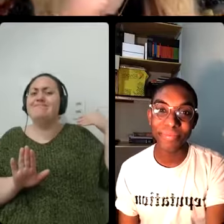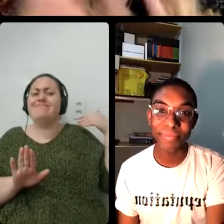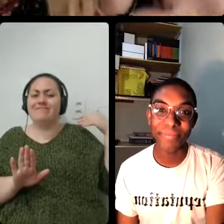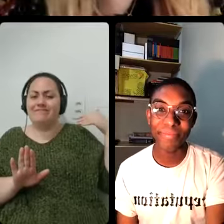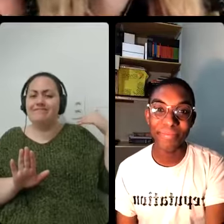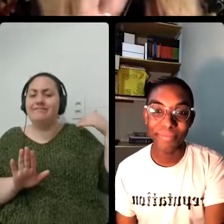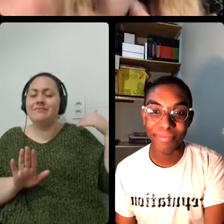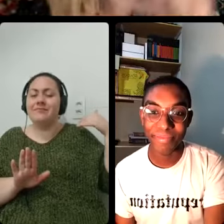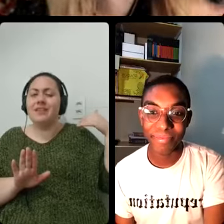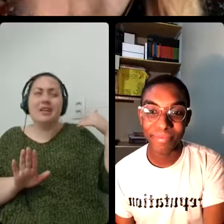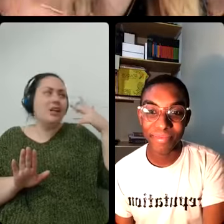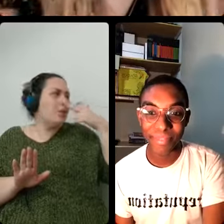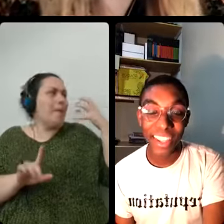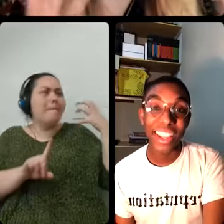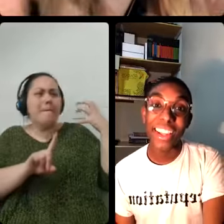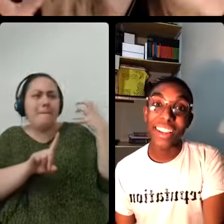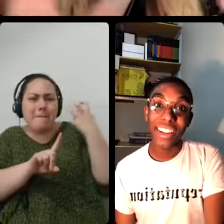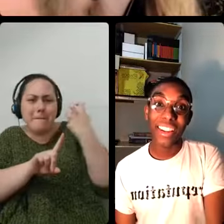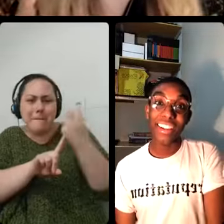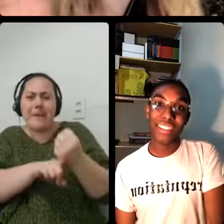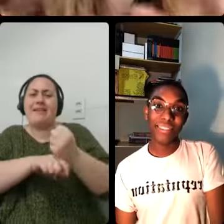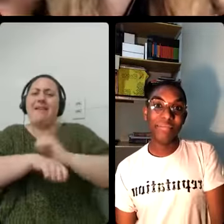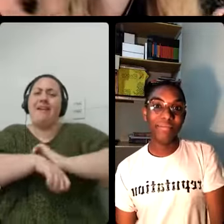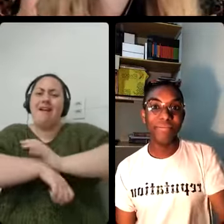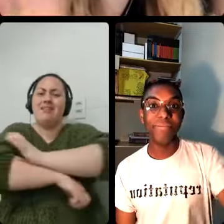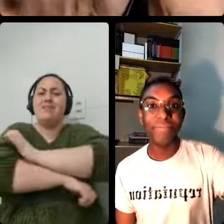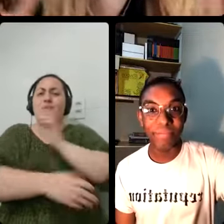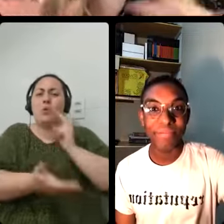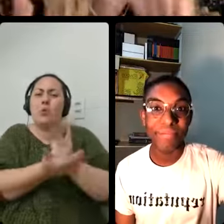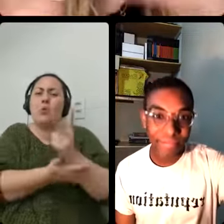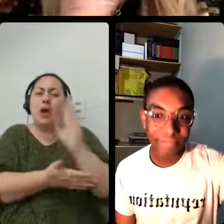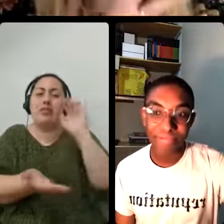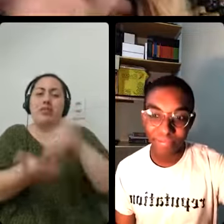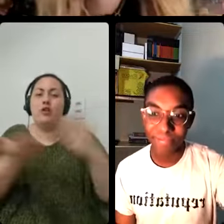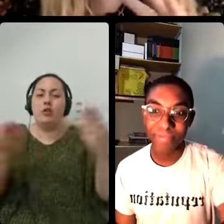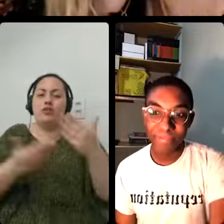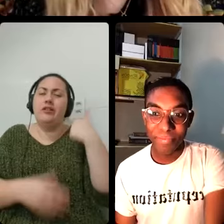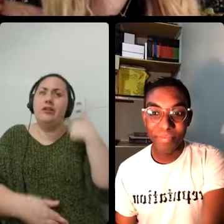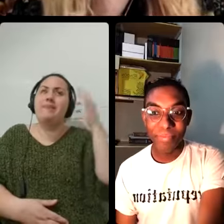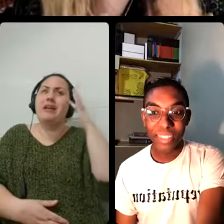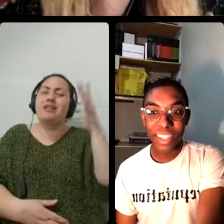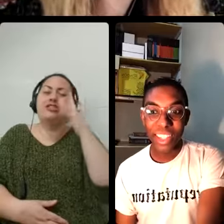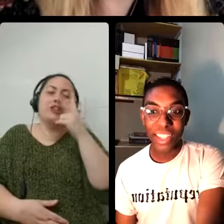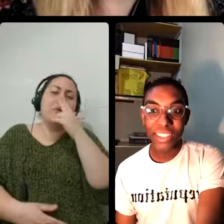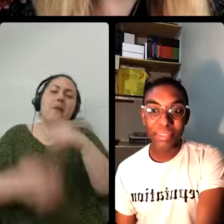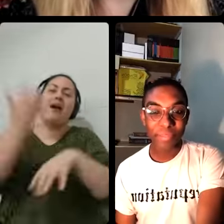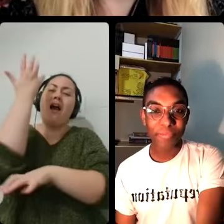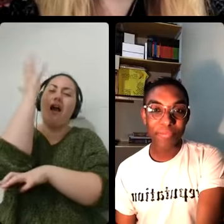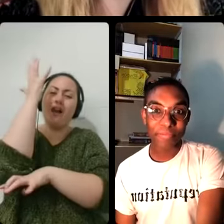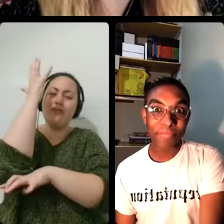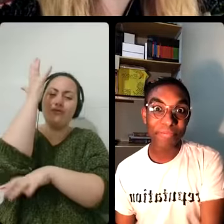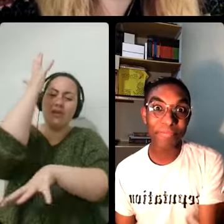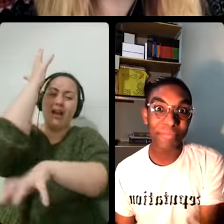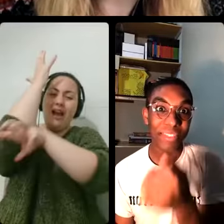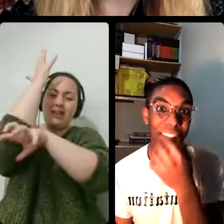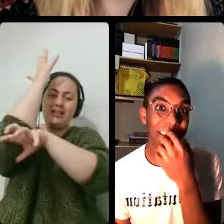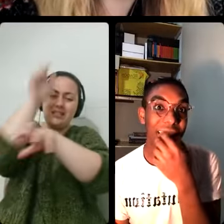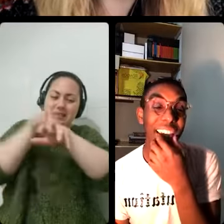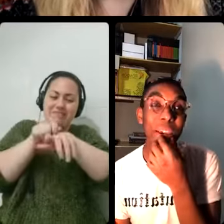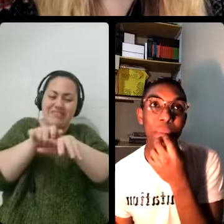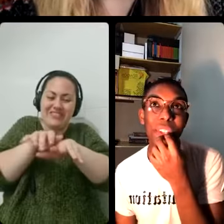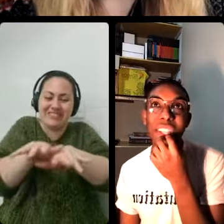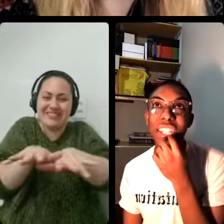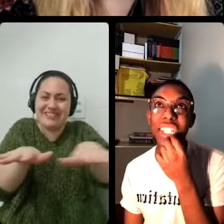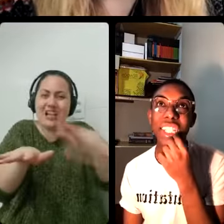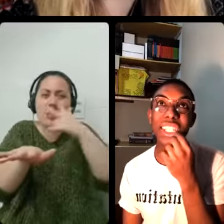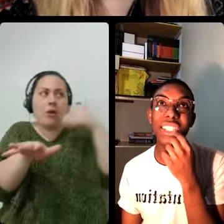várias raízes espalhadas, parece assim. Imagino essa imagem mental que me vem, assim, sabe? Por diferentes locais, assim.